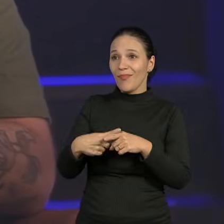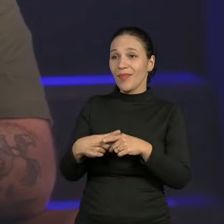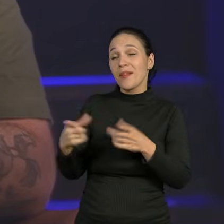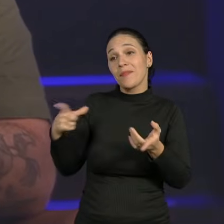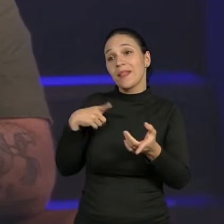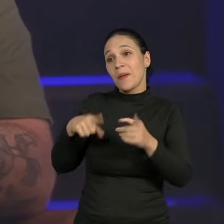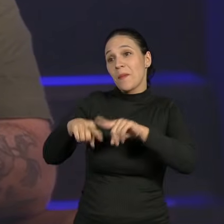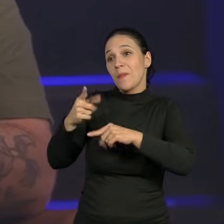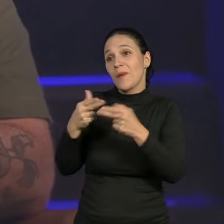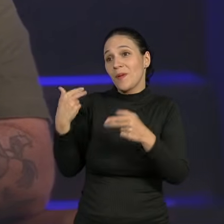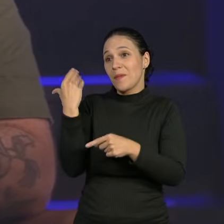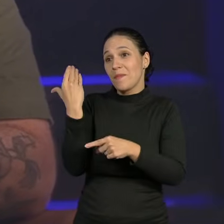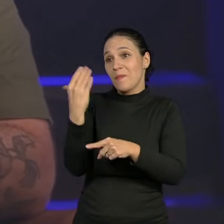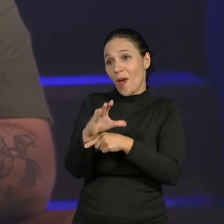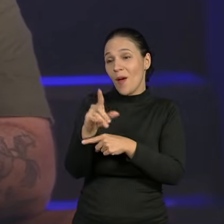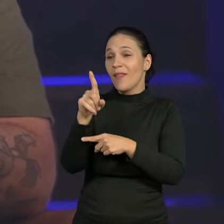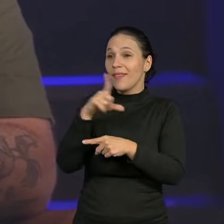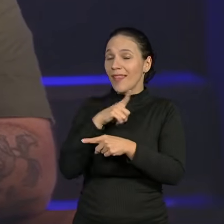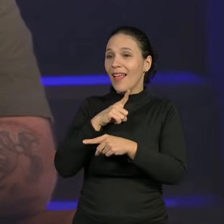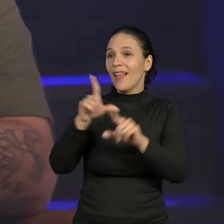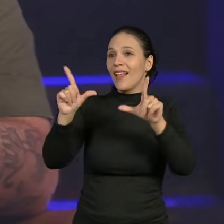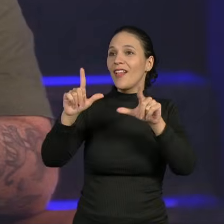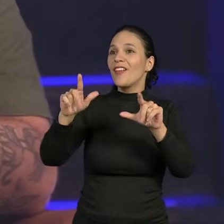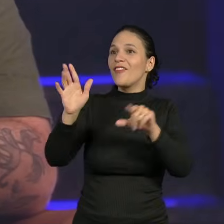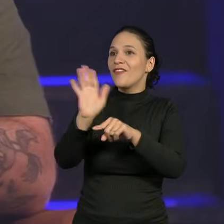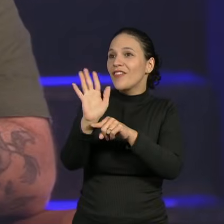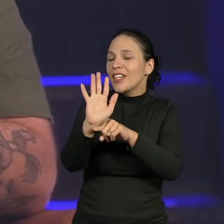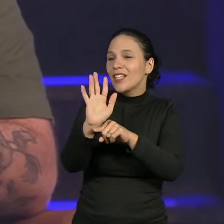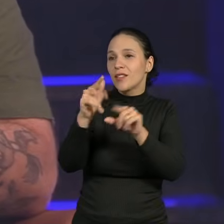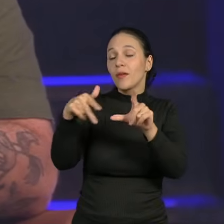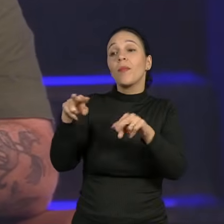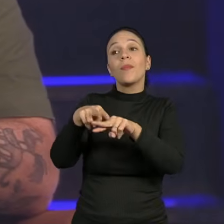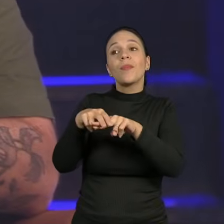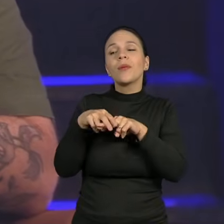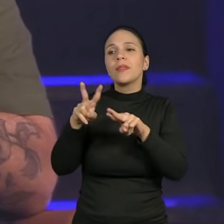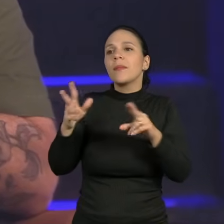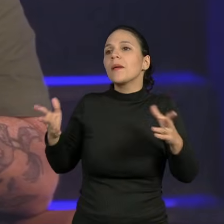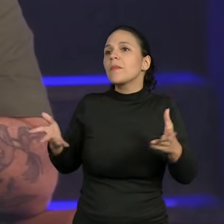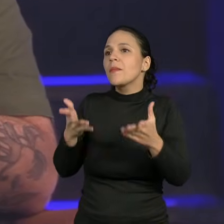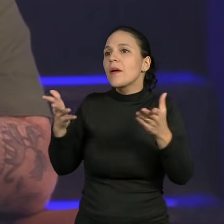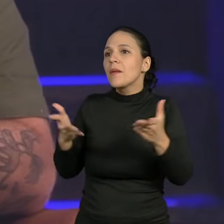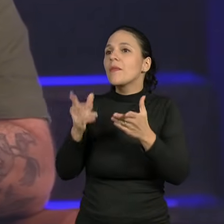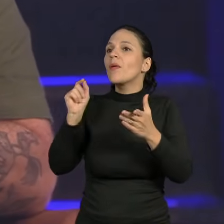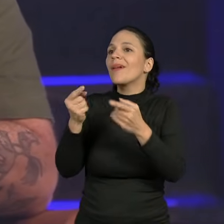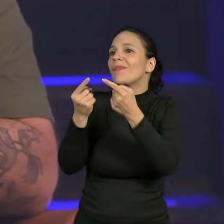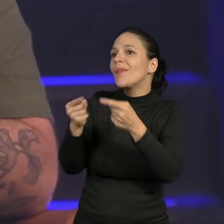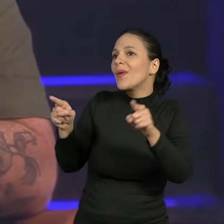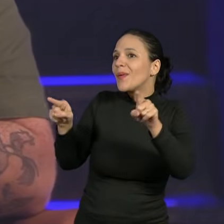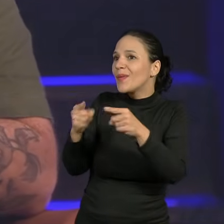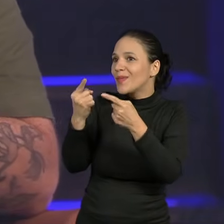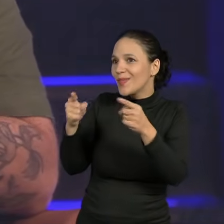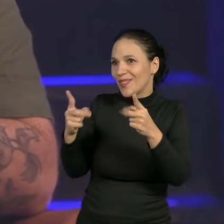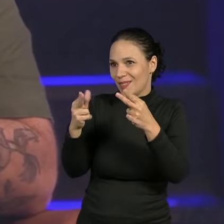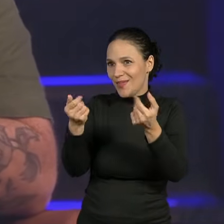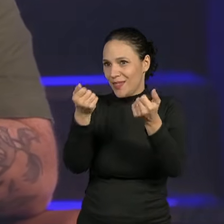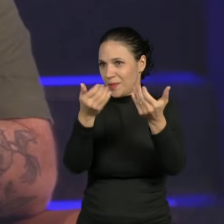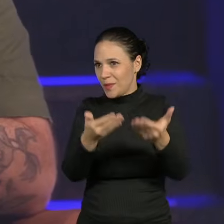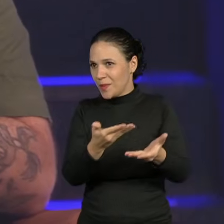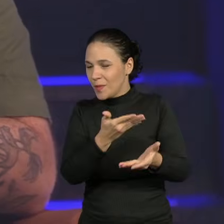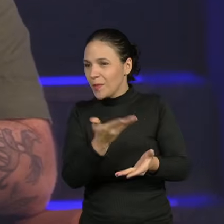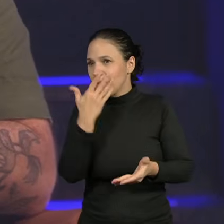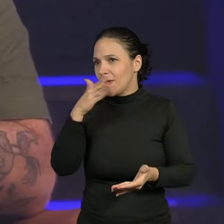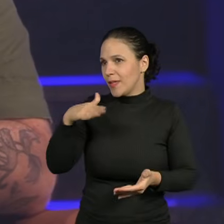nas telas, né? Que são os videoclipes. Por isso que a gente também incentiva tanto o uso das músicas, né? Como você falou, com a